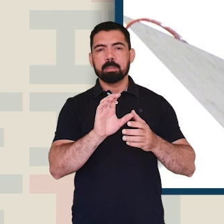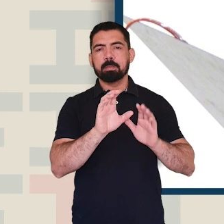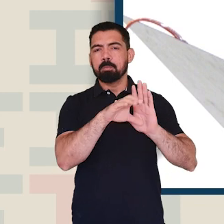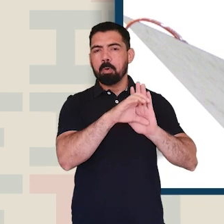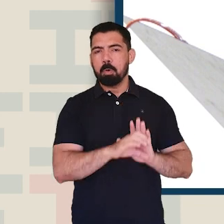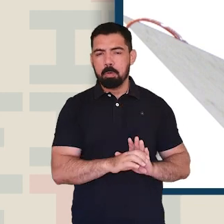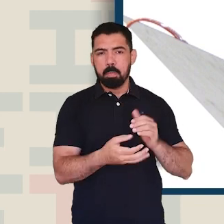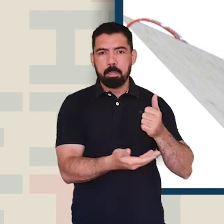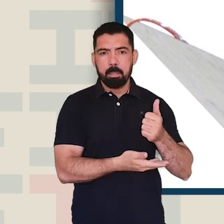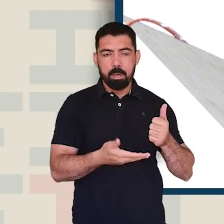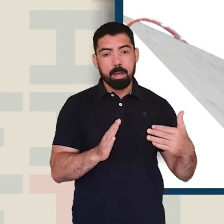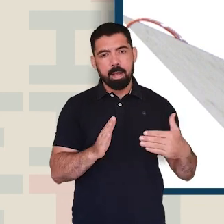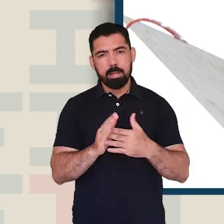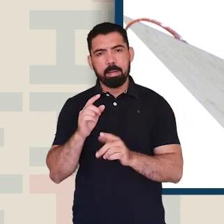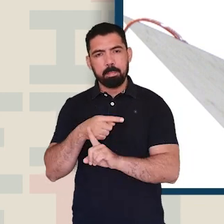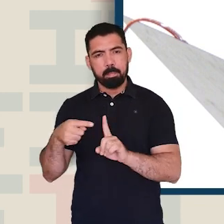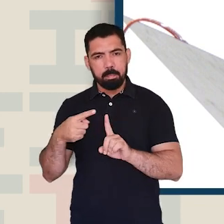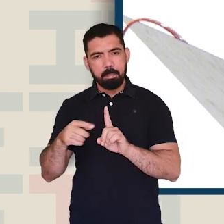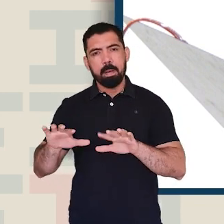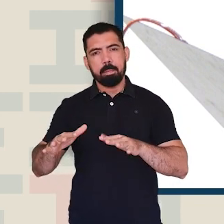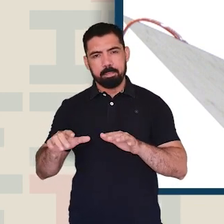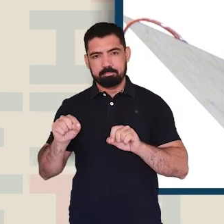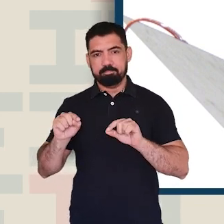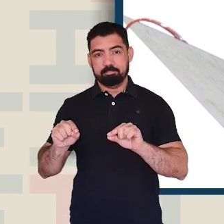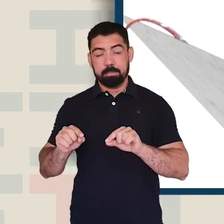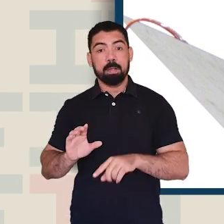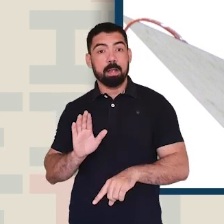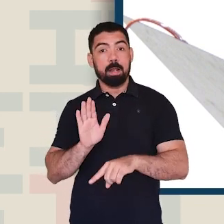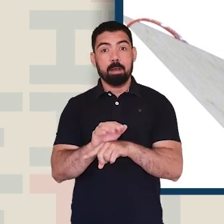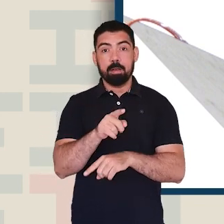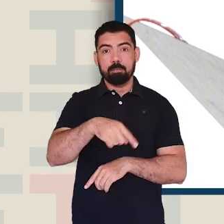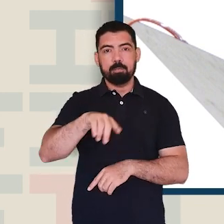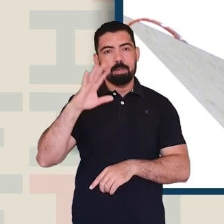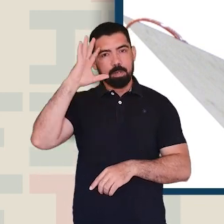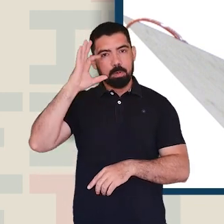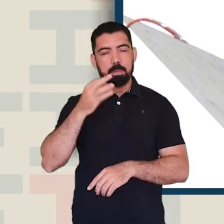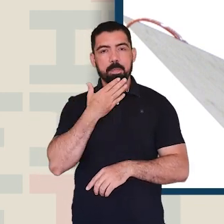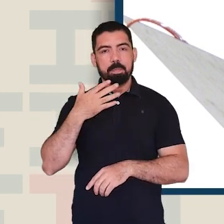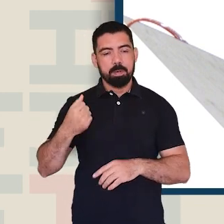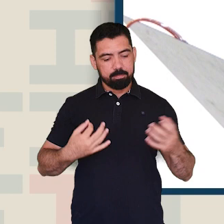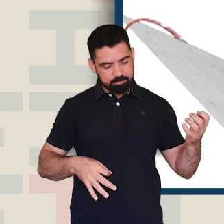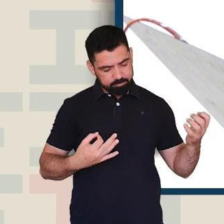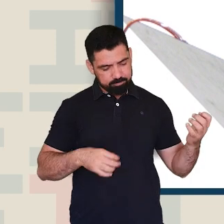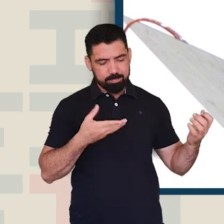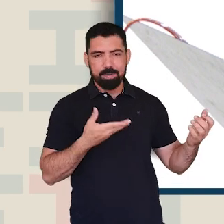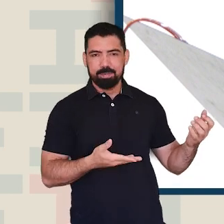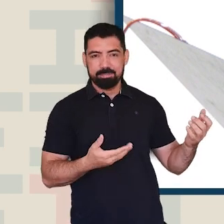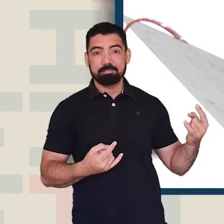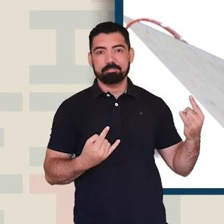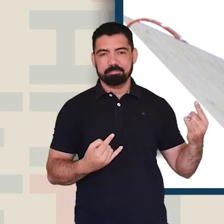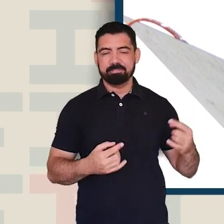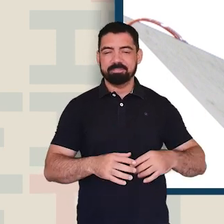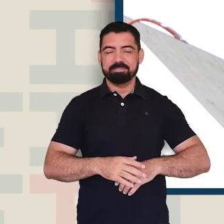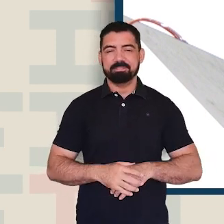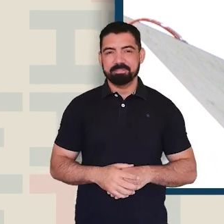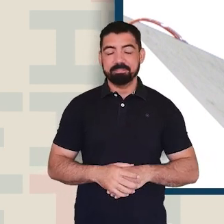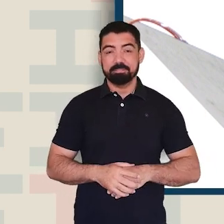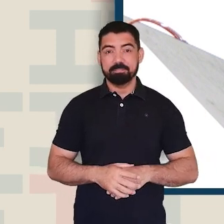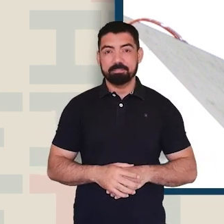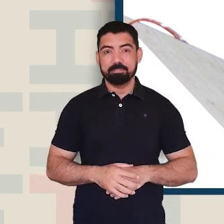desde o básico até o intermediário, para ajudar vocês aí a compreender melhor esse instrumento chamado guitarra.